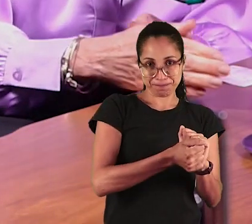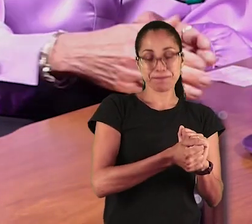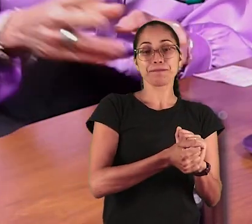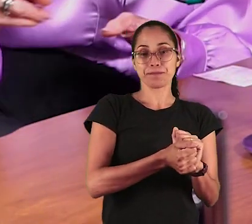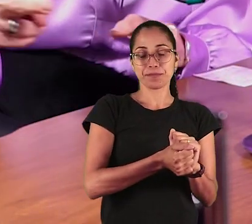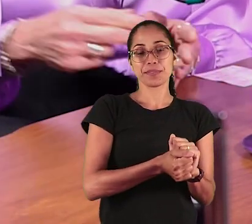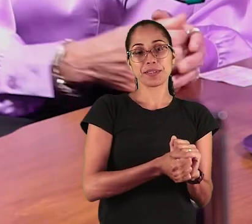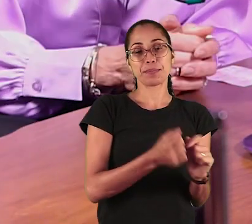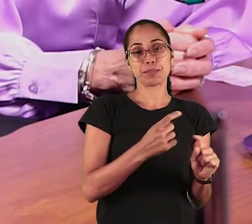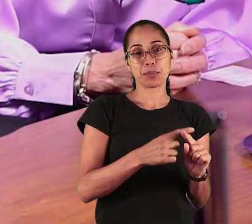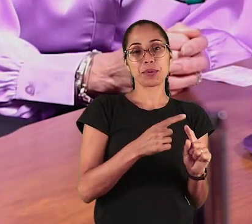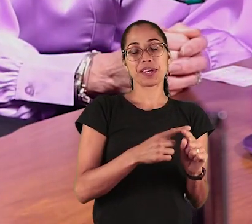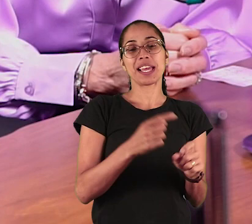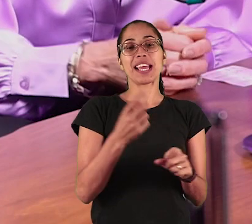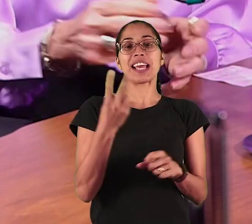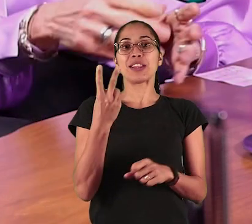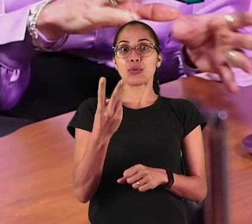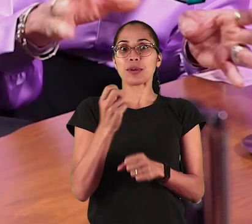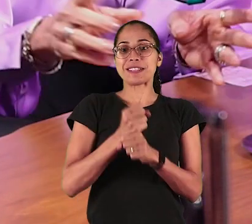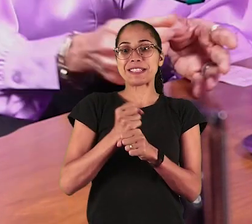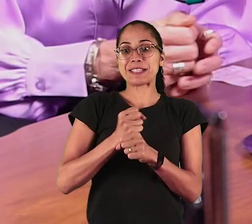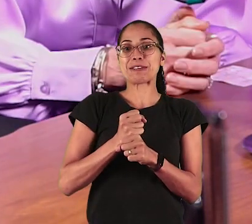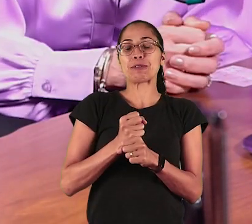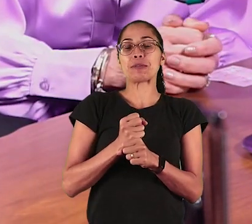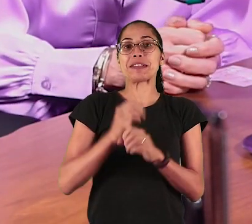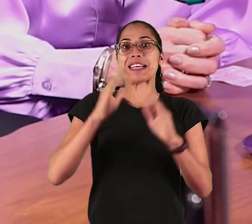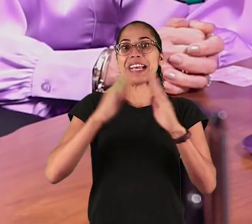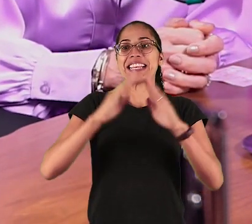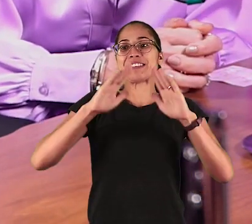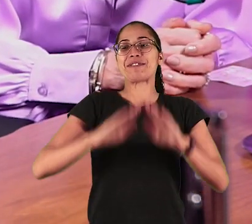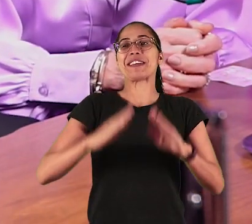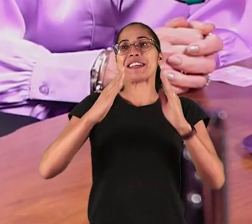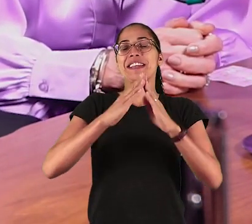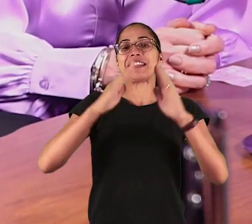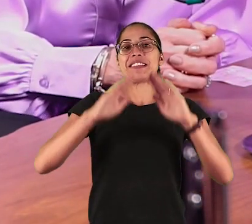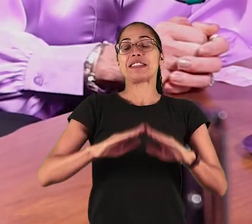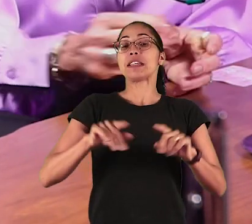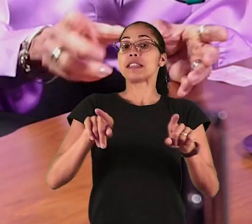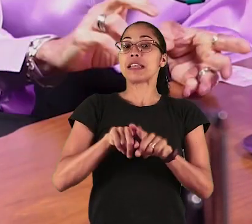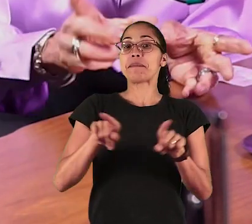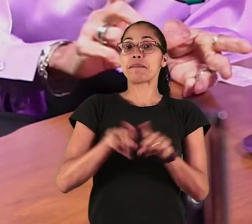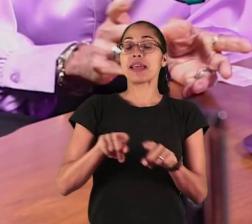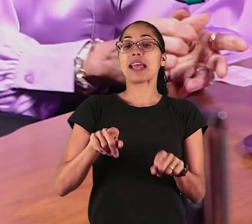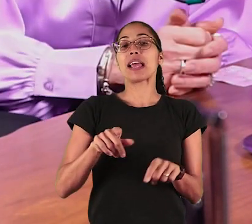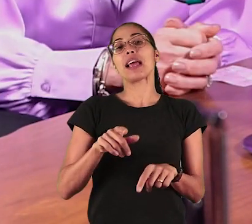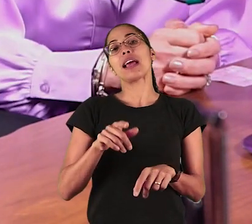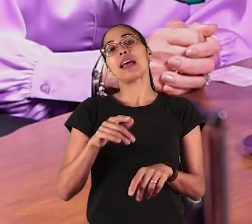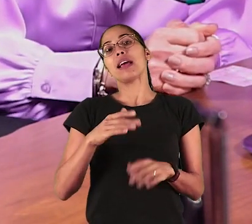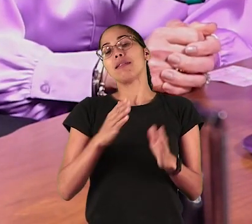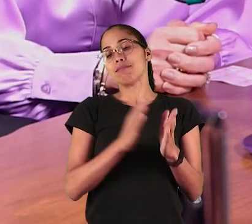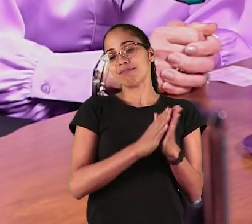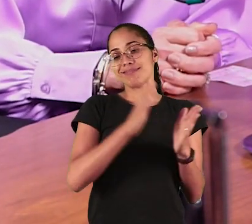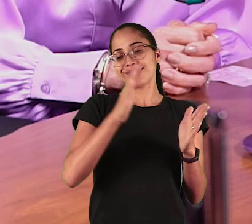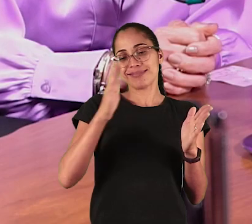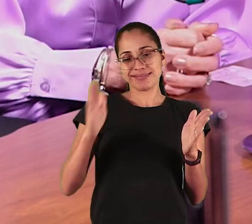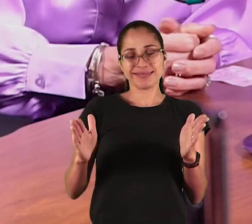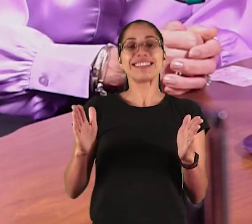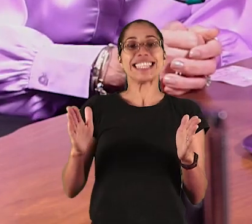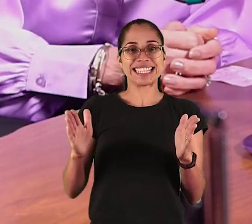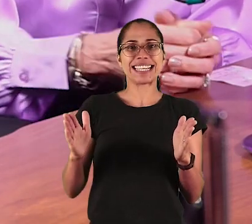depois desses dois anos que eu fiquei sabática passei ali um tempo também fazendo um trabalho junto à B3 durante esse meu período aí